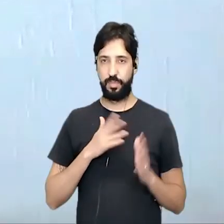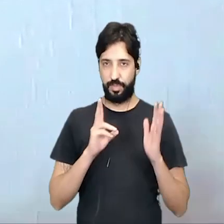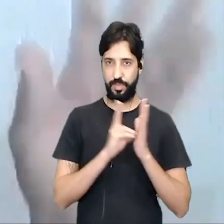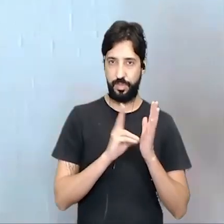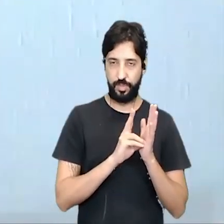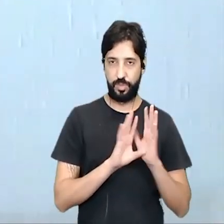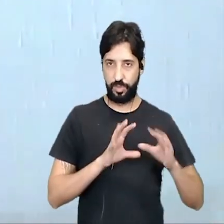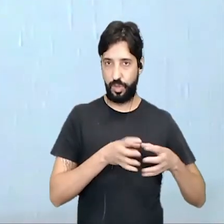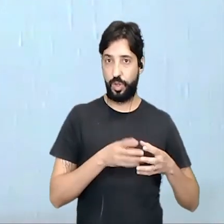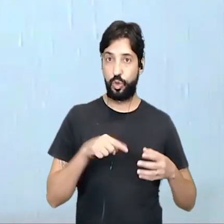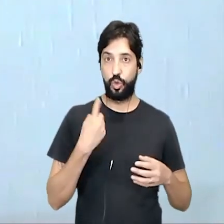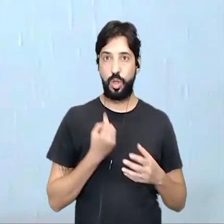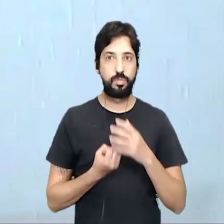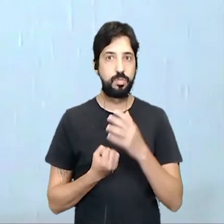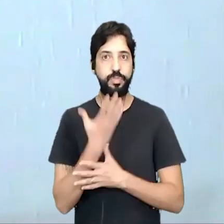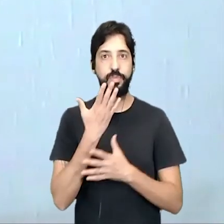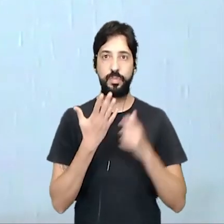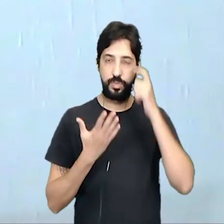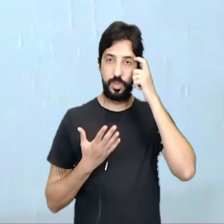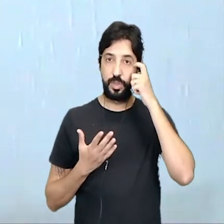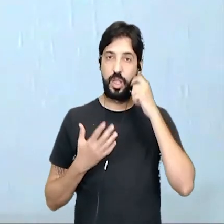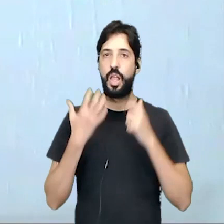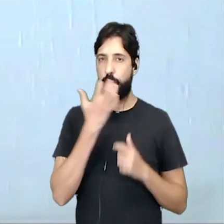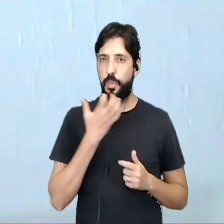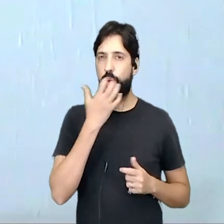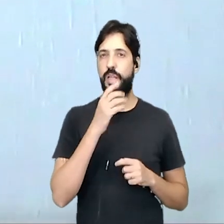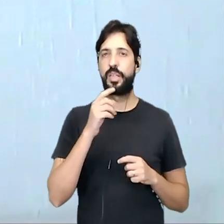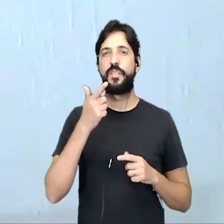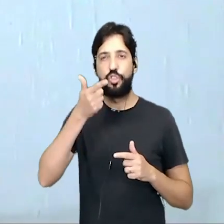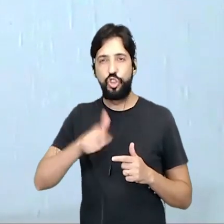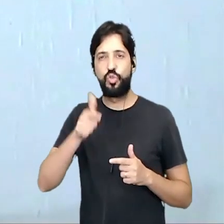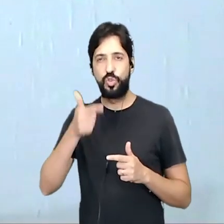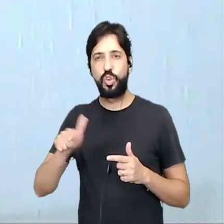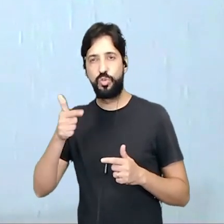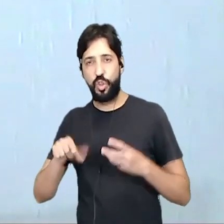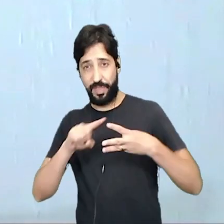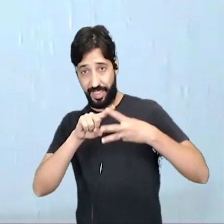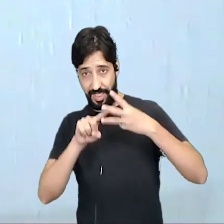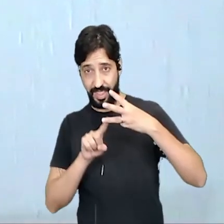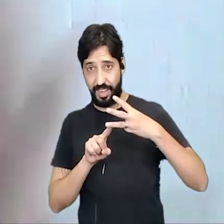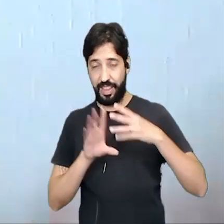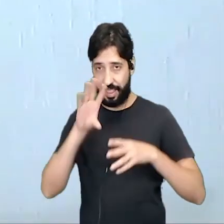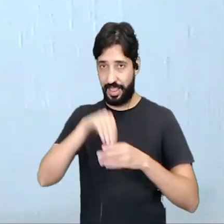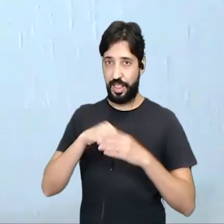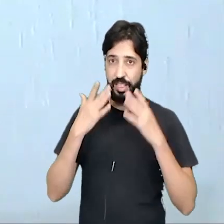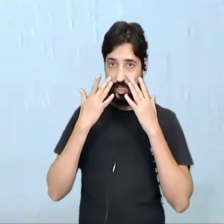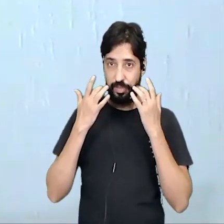Nherê Porã, que foi a canção, o canto que a gente criou uma marcação e que se repetiu 3 vezes